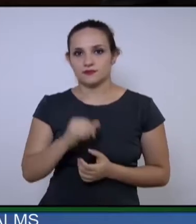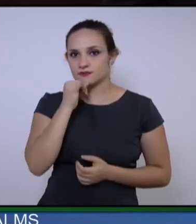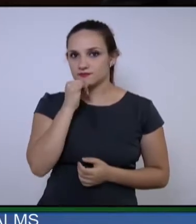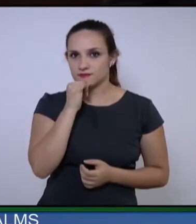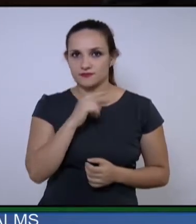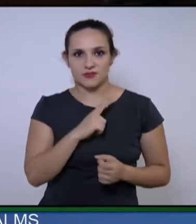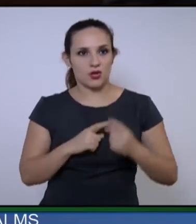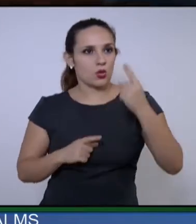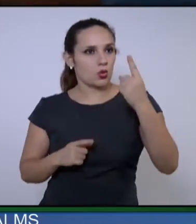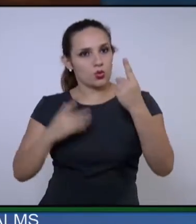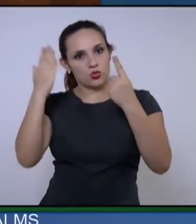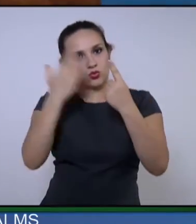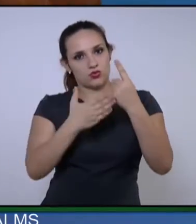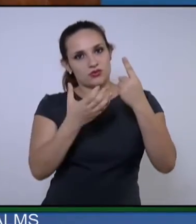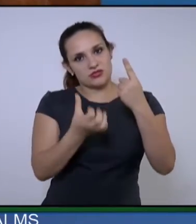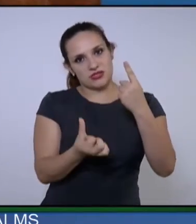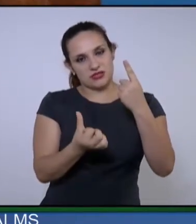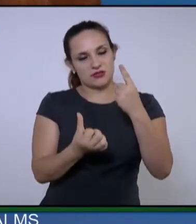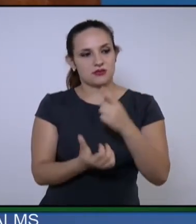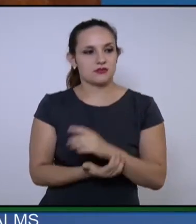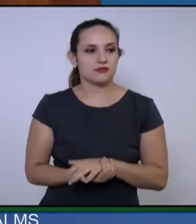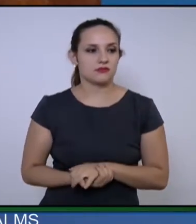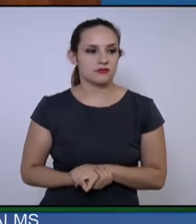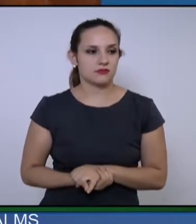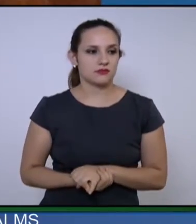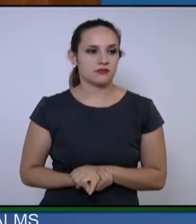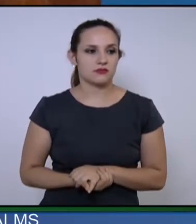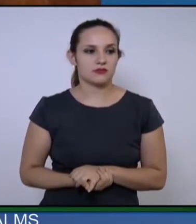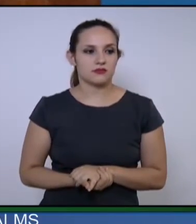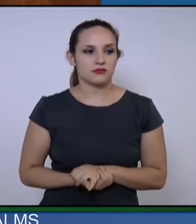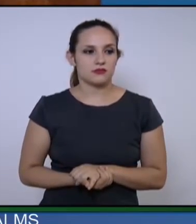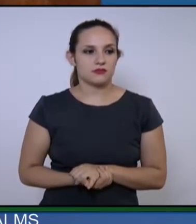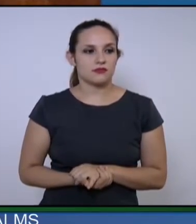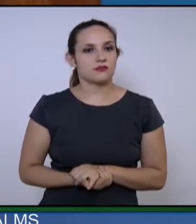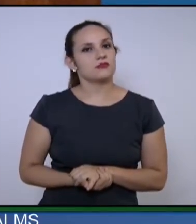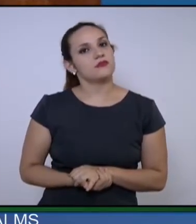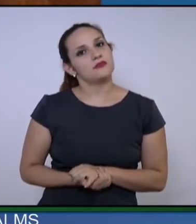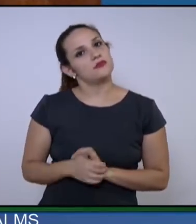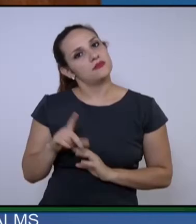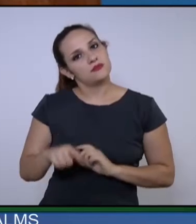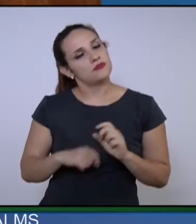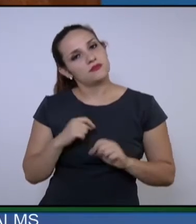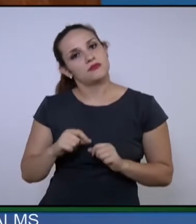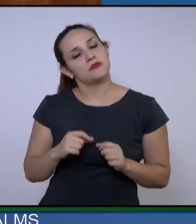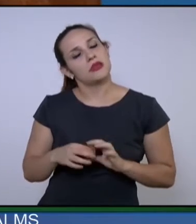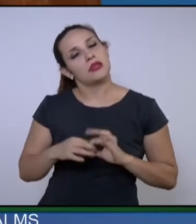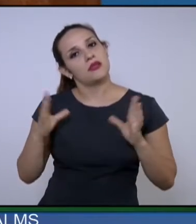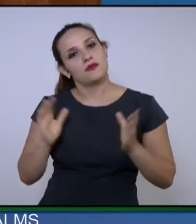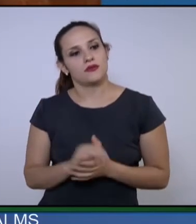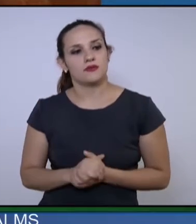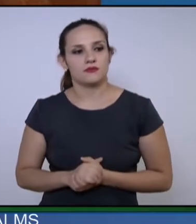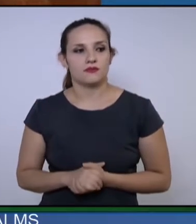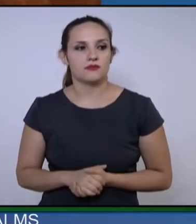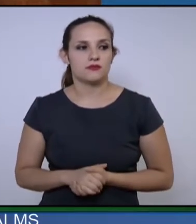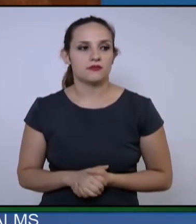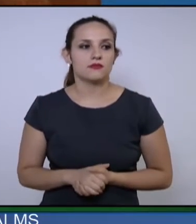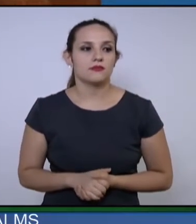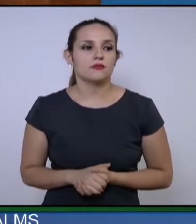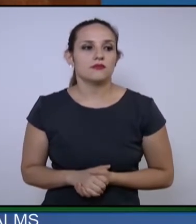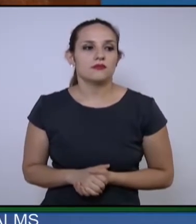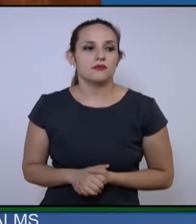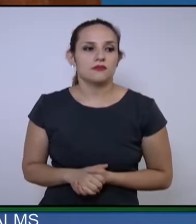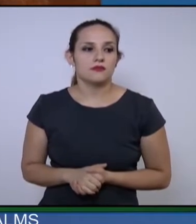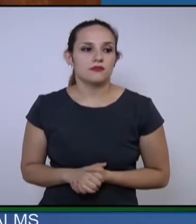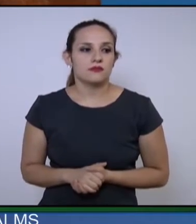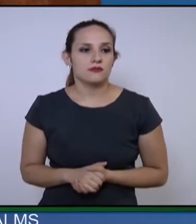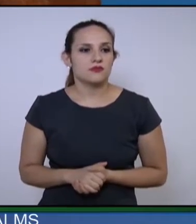15 anos de condenação. Ele fica um sexto de 15 anos. Se for 18, né, dividido por